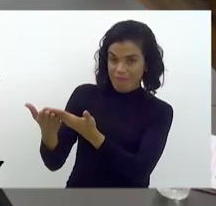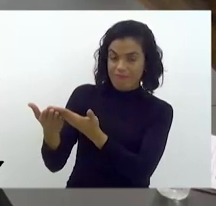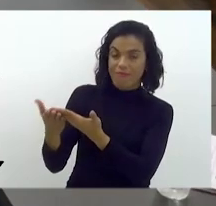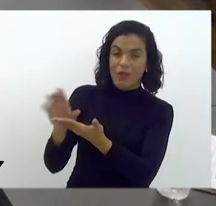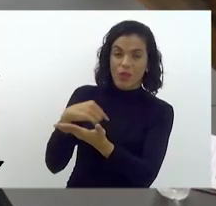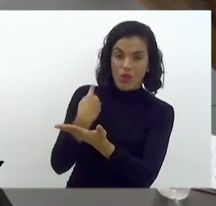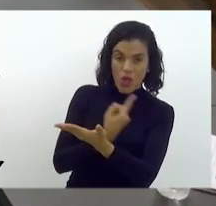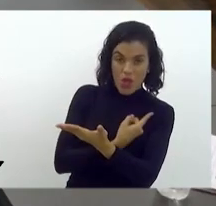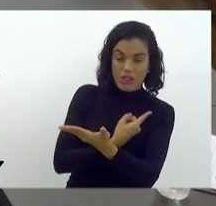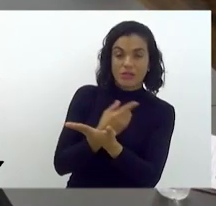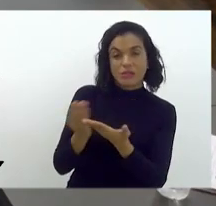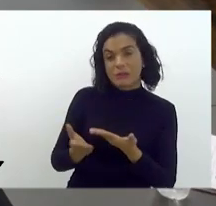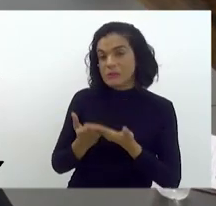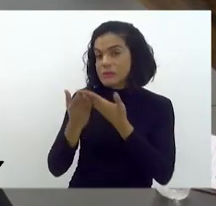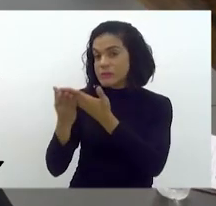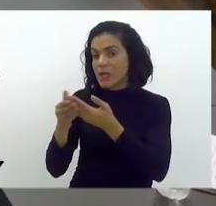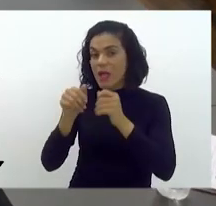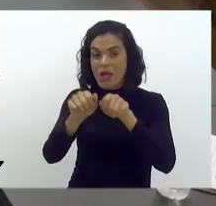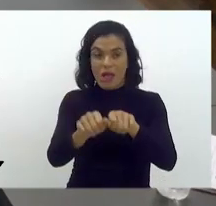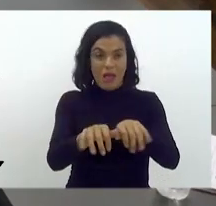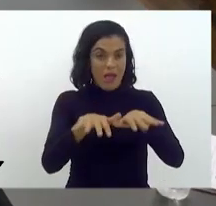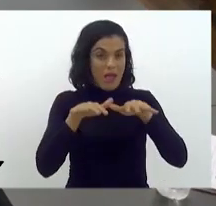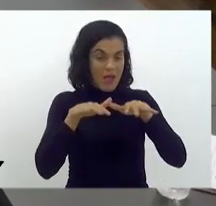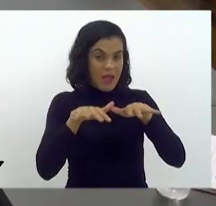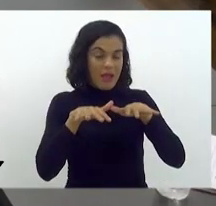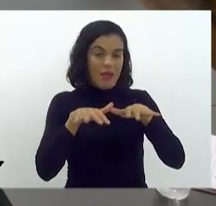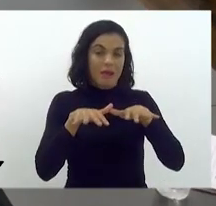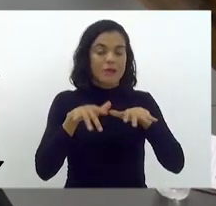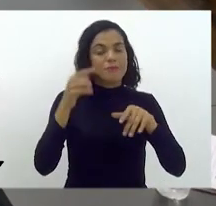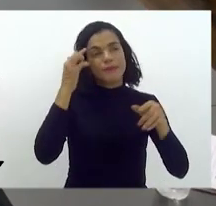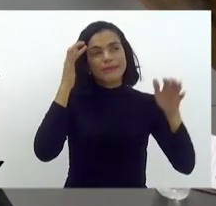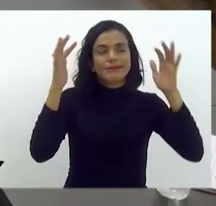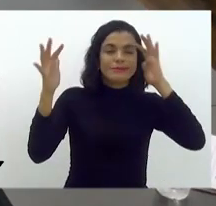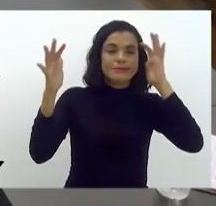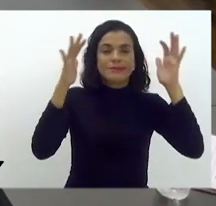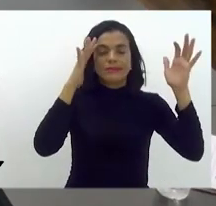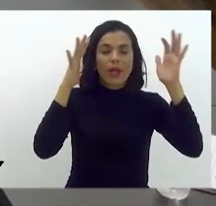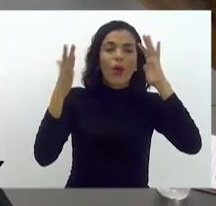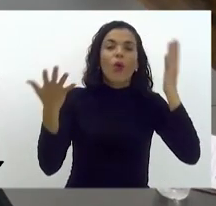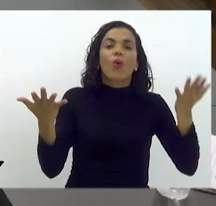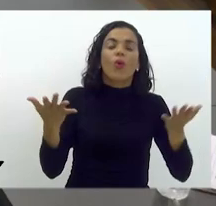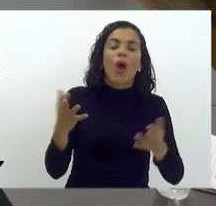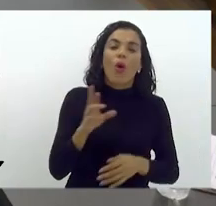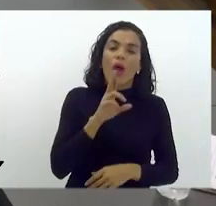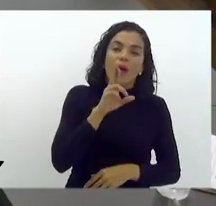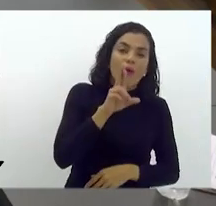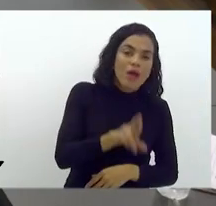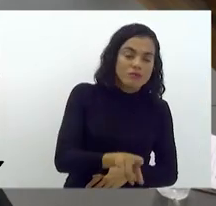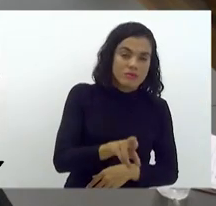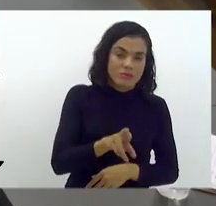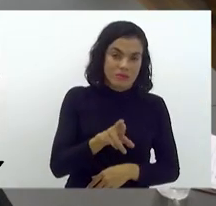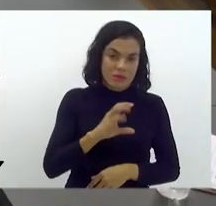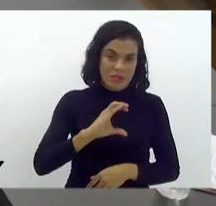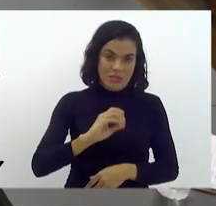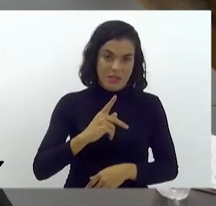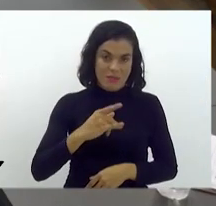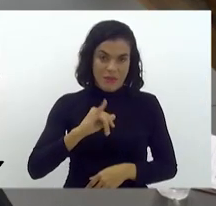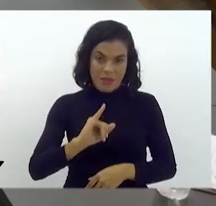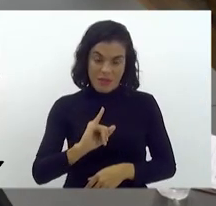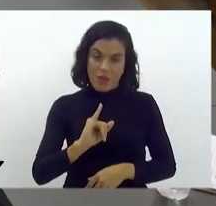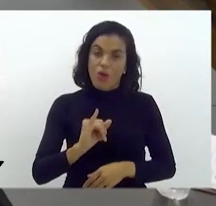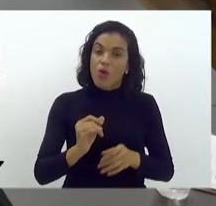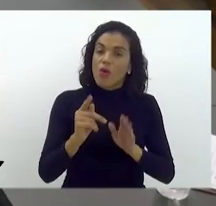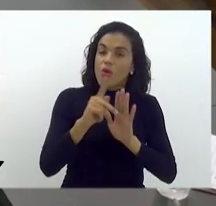a nós e depois ao plenário pensar né que seja resultado dessa CPI um projeto de